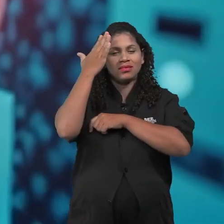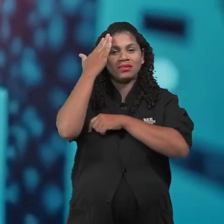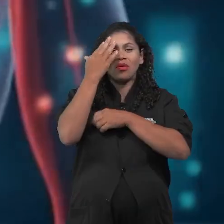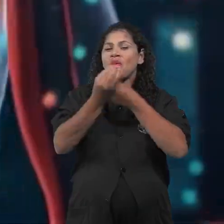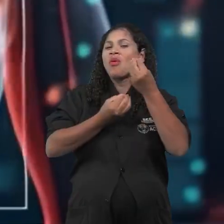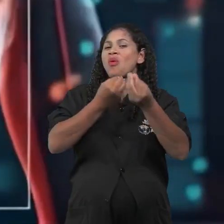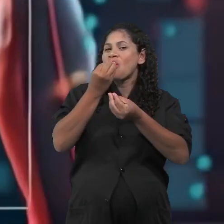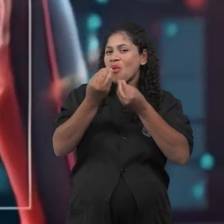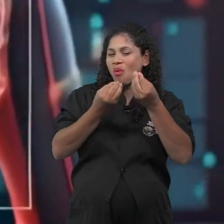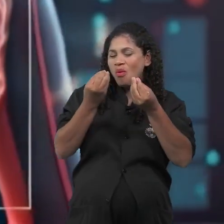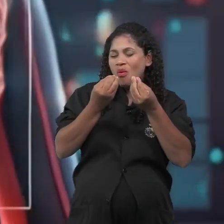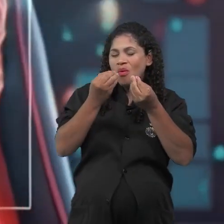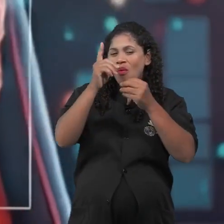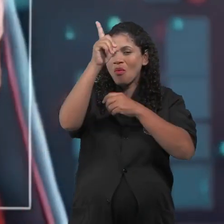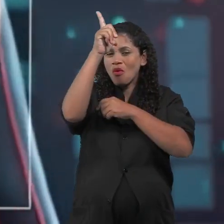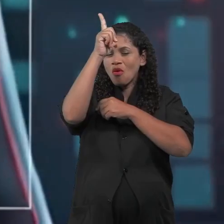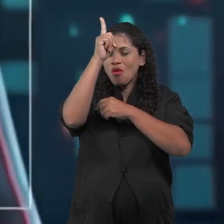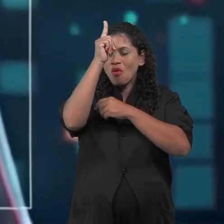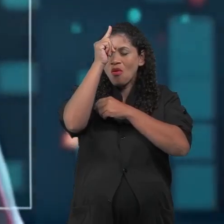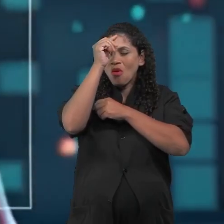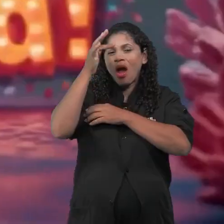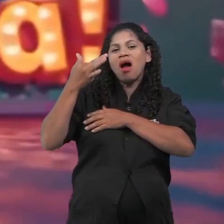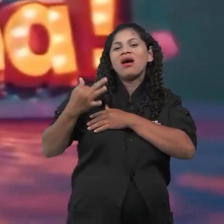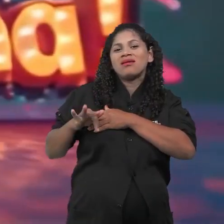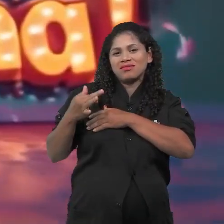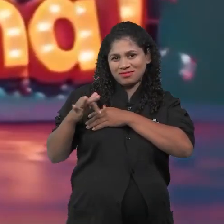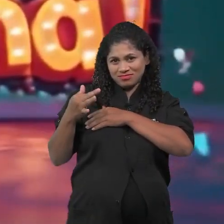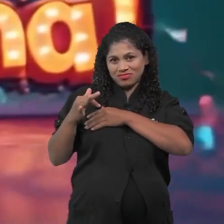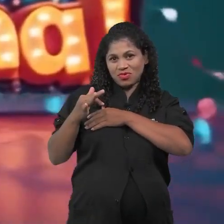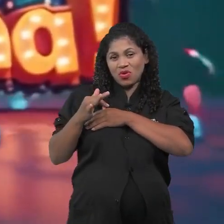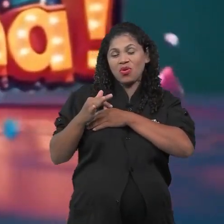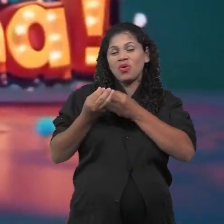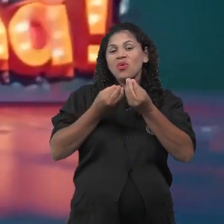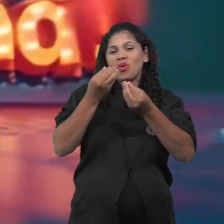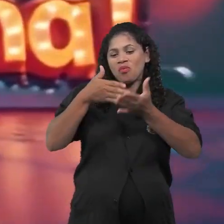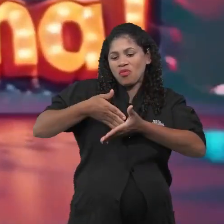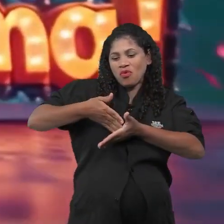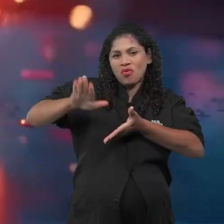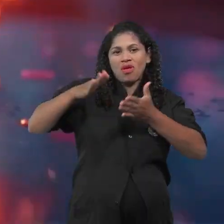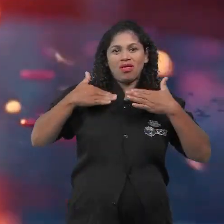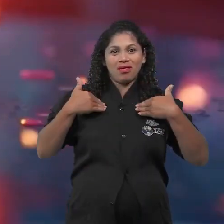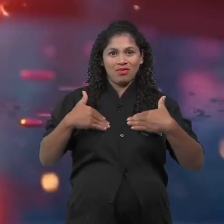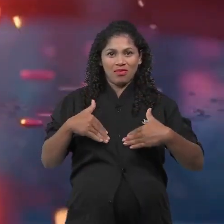dor e como o corpo se livra dele. Até a próxima!